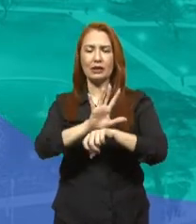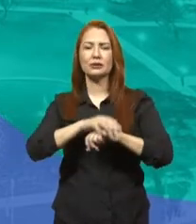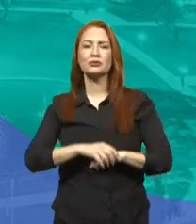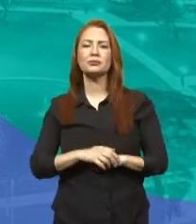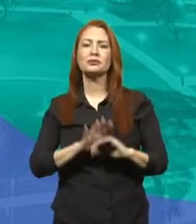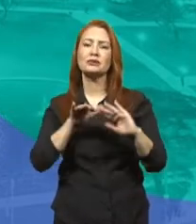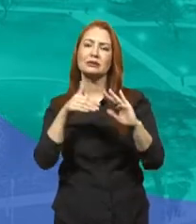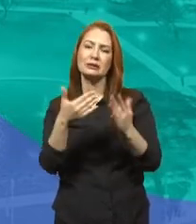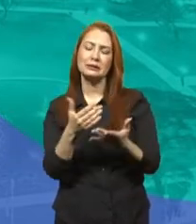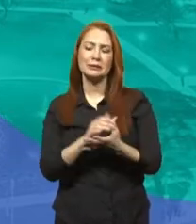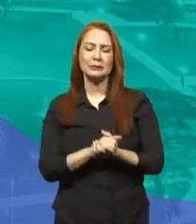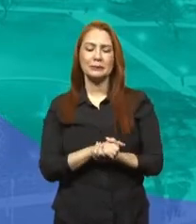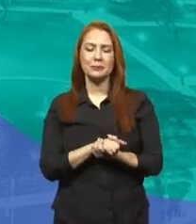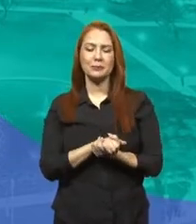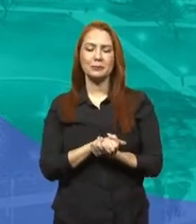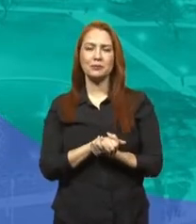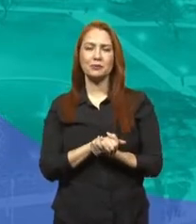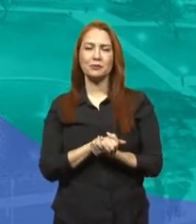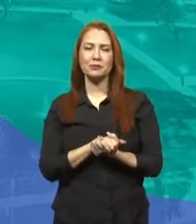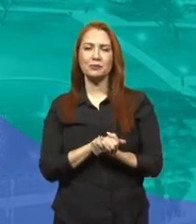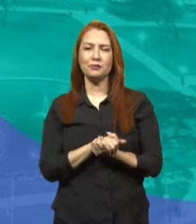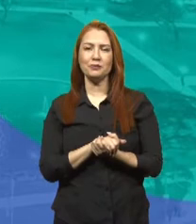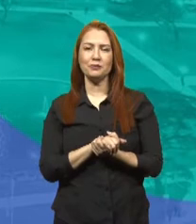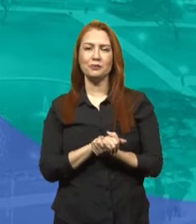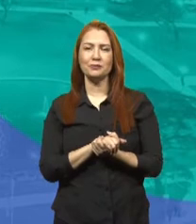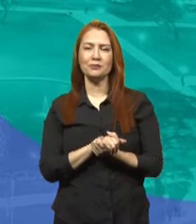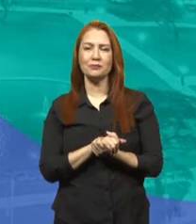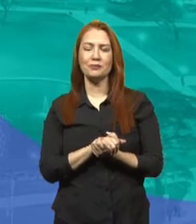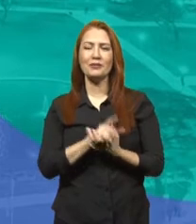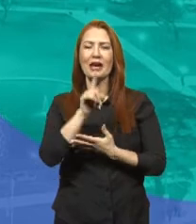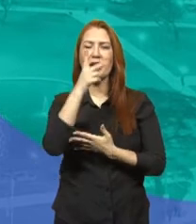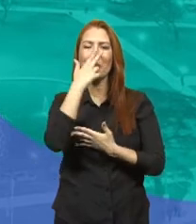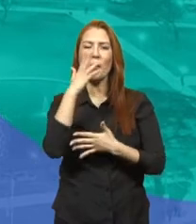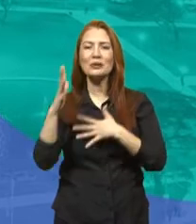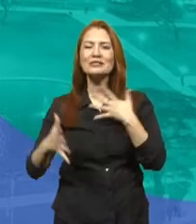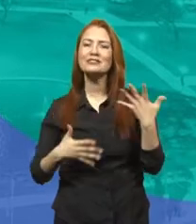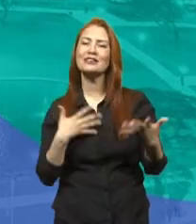aquele impulso para continuar e para fazer com que a